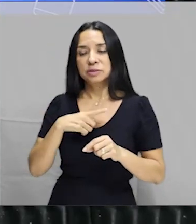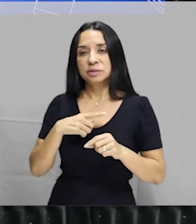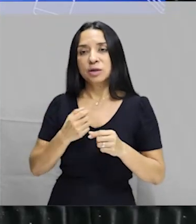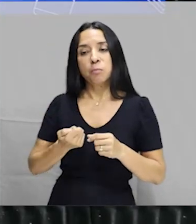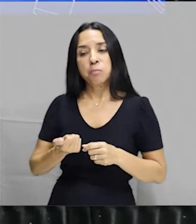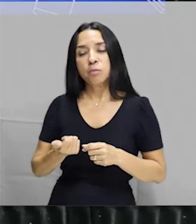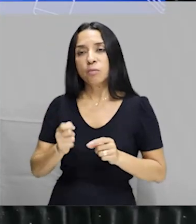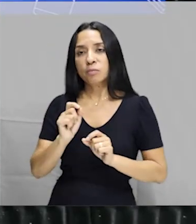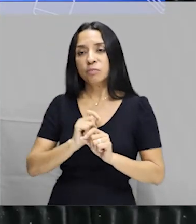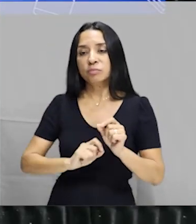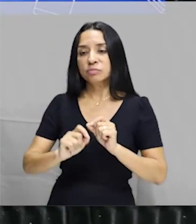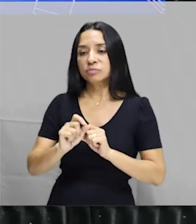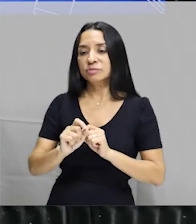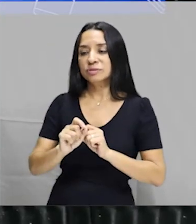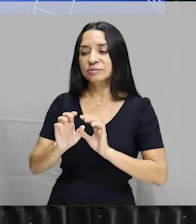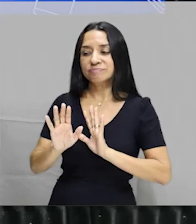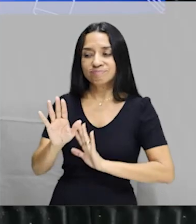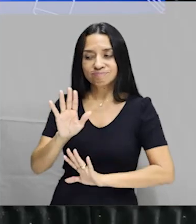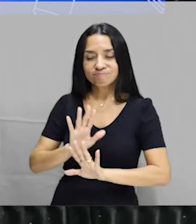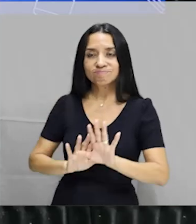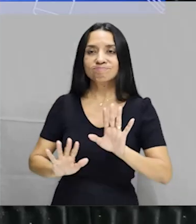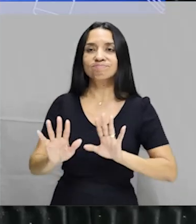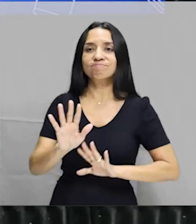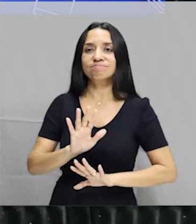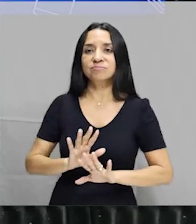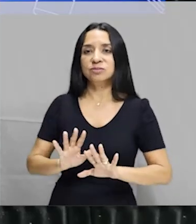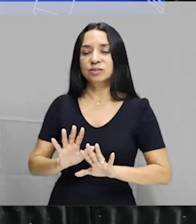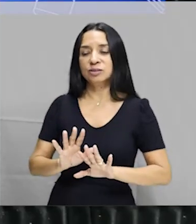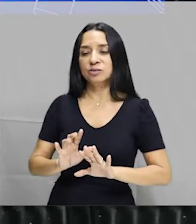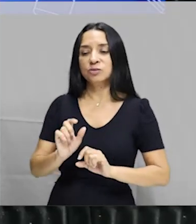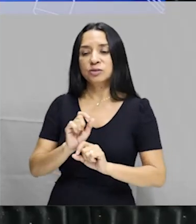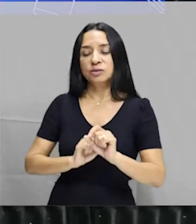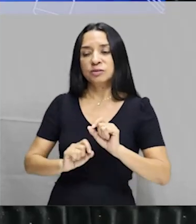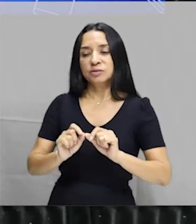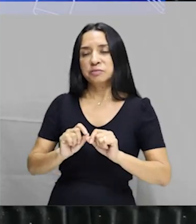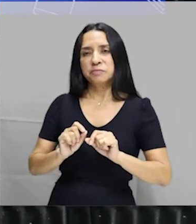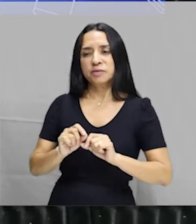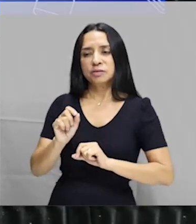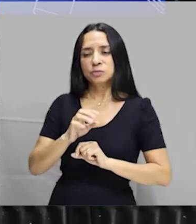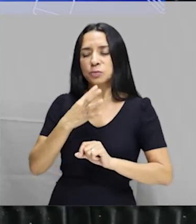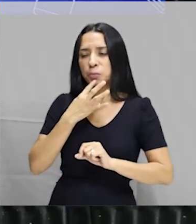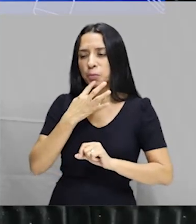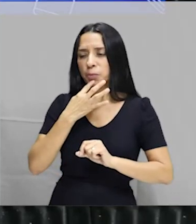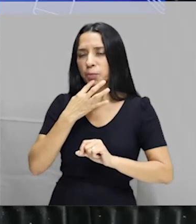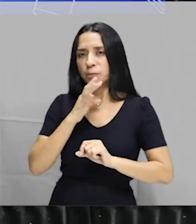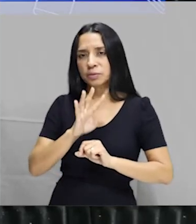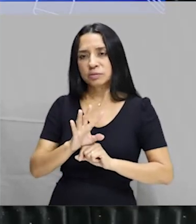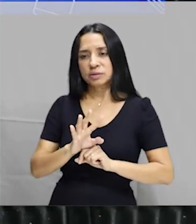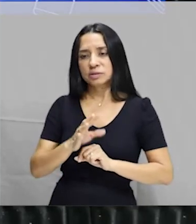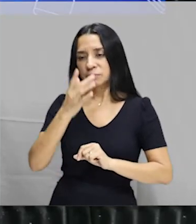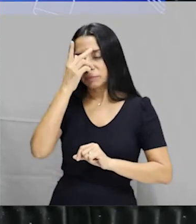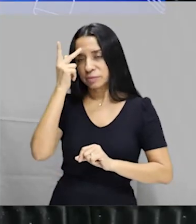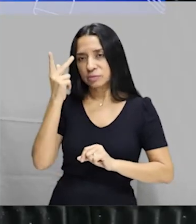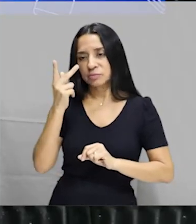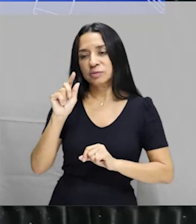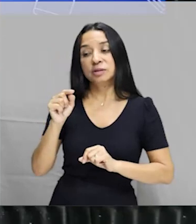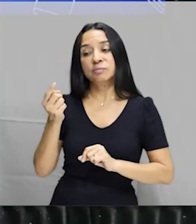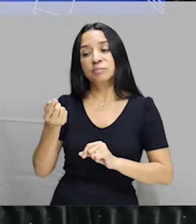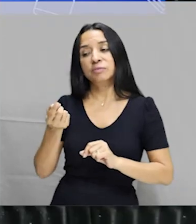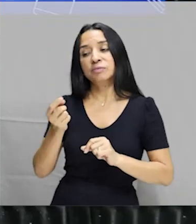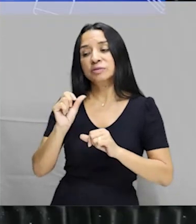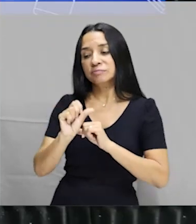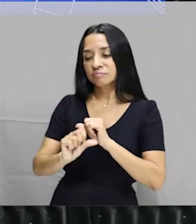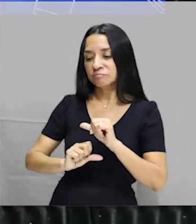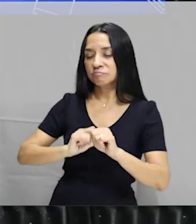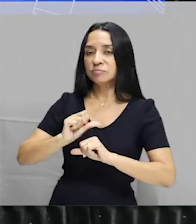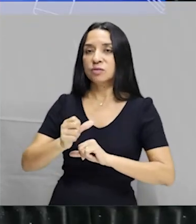pouco de reservas, né? Assim que a gente faz quando a gente conhece uma pessoa que a gente nunca viu. Depois a gente fica amigo e aí